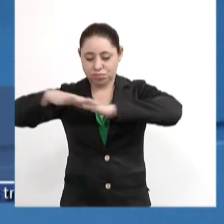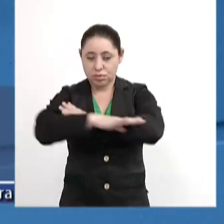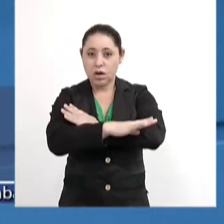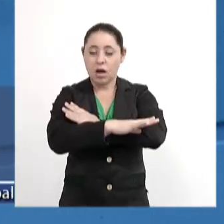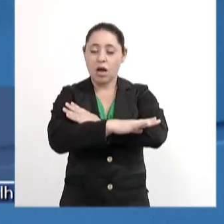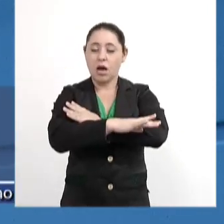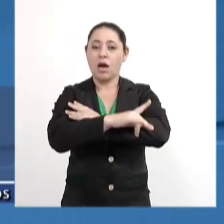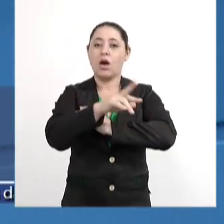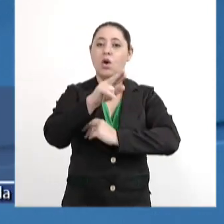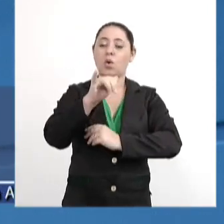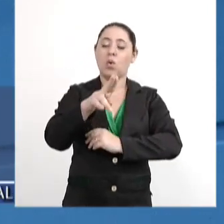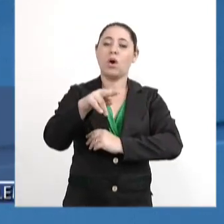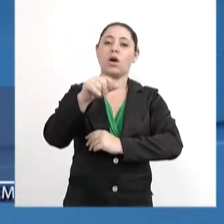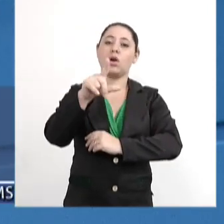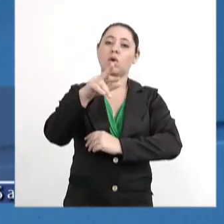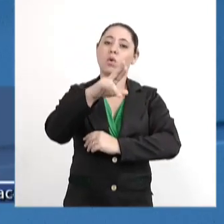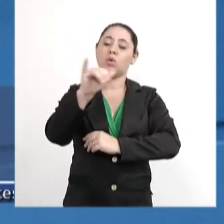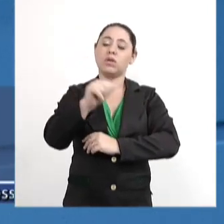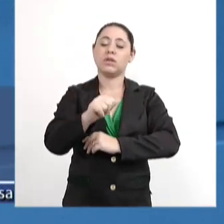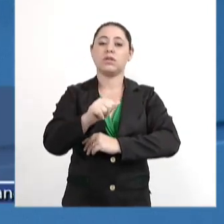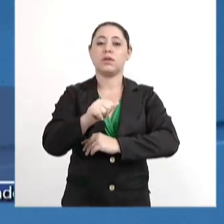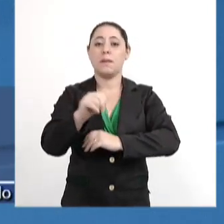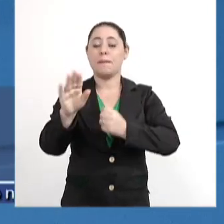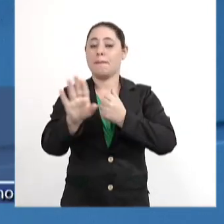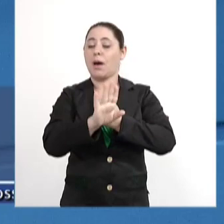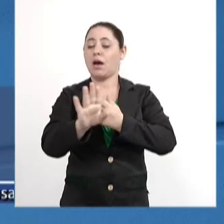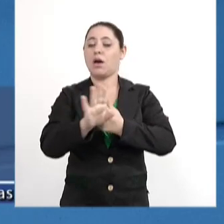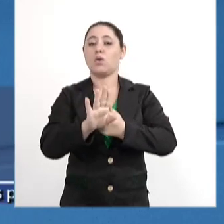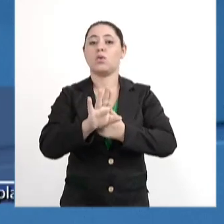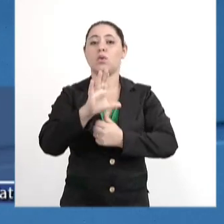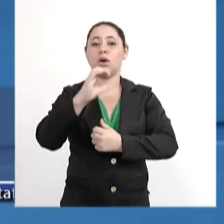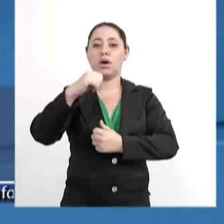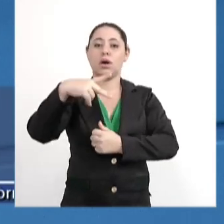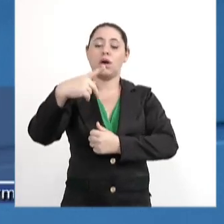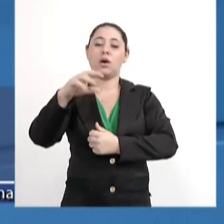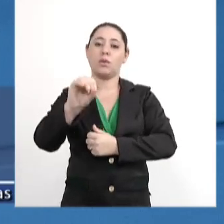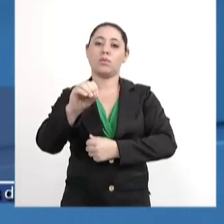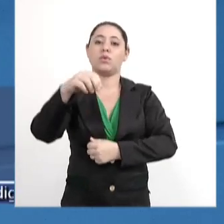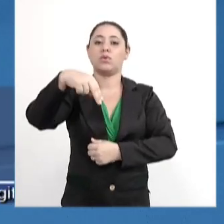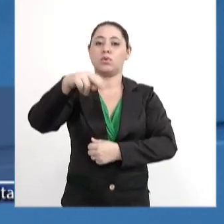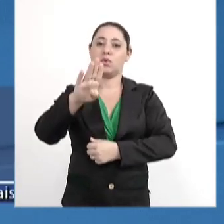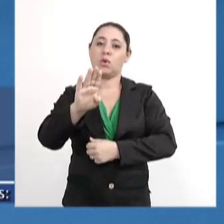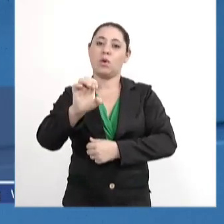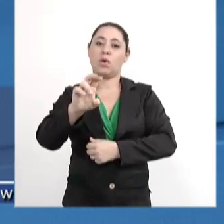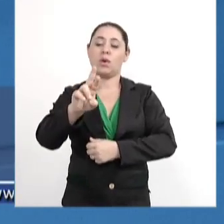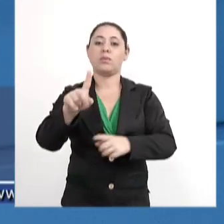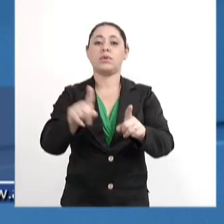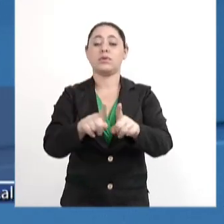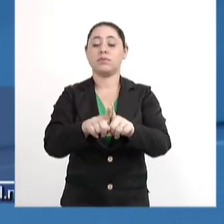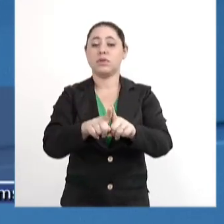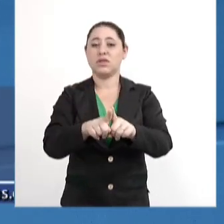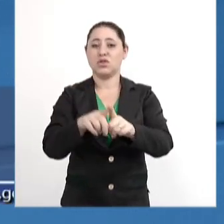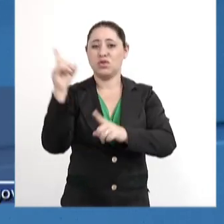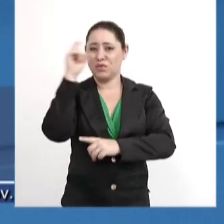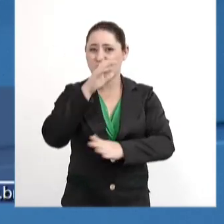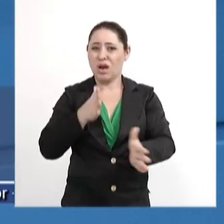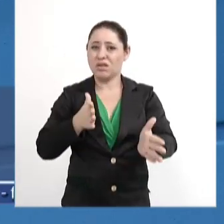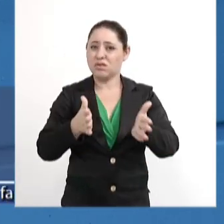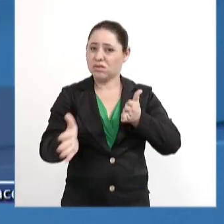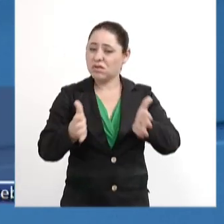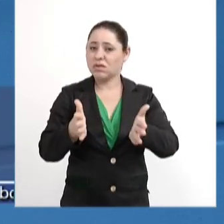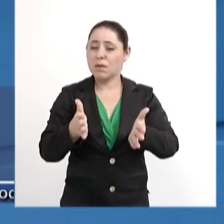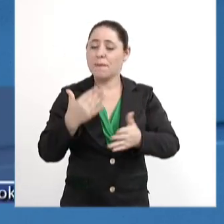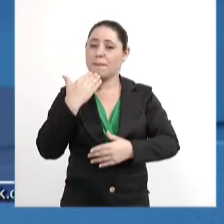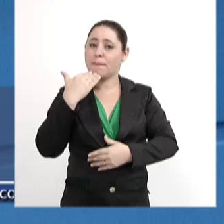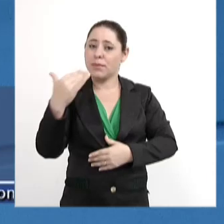rua Luiz Chinalha, no bairro Campo Nobre, que encontra-se em estado crítico, dificultando o acesso aos moradores. Pedido do nosso